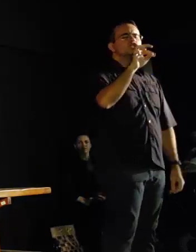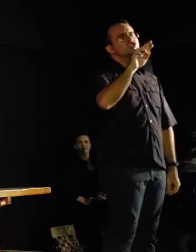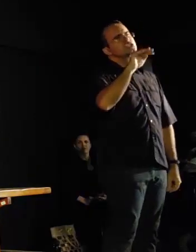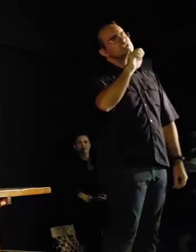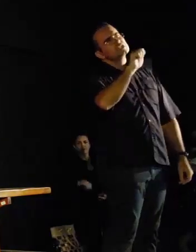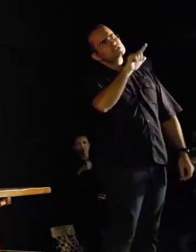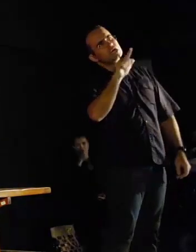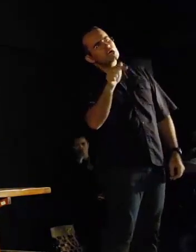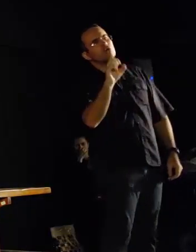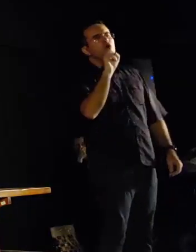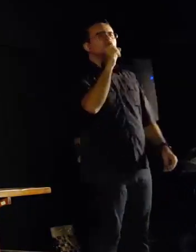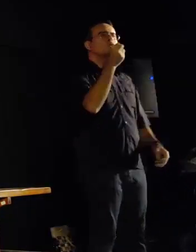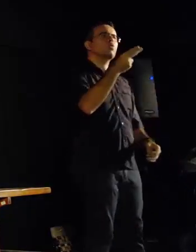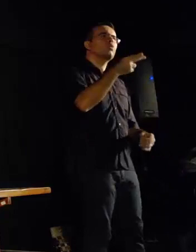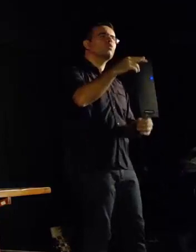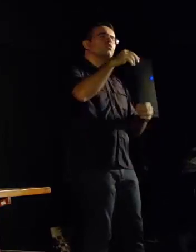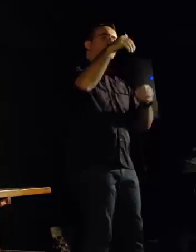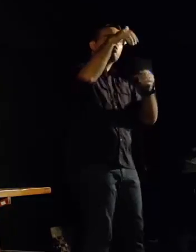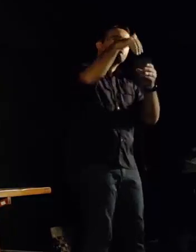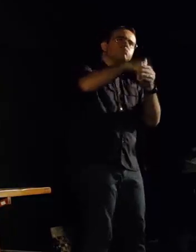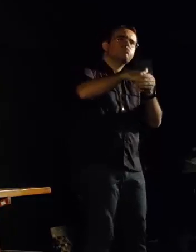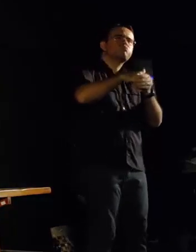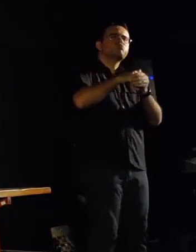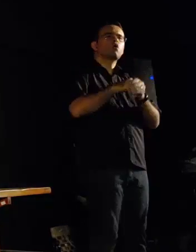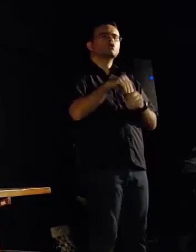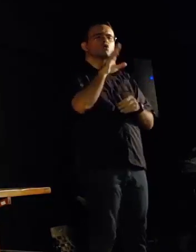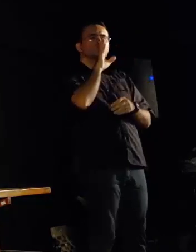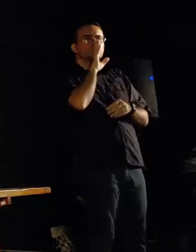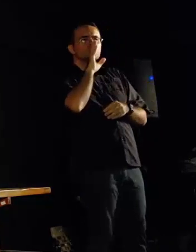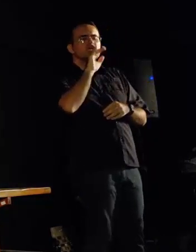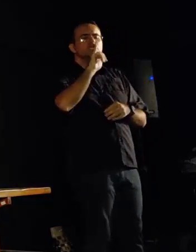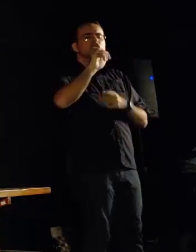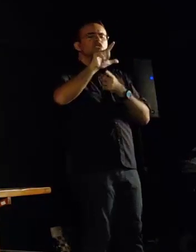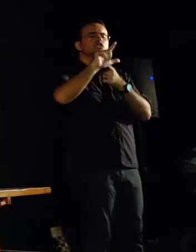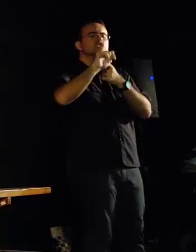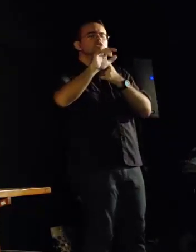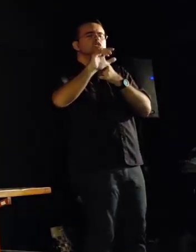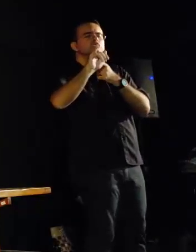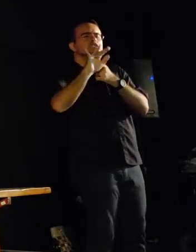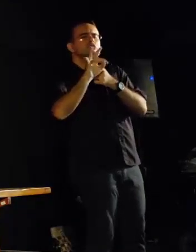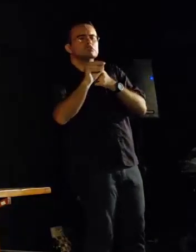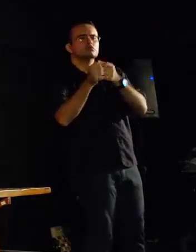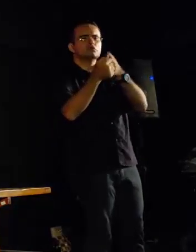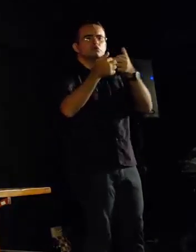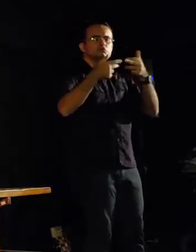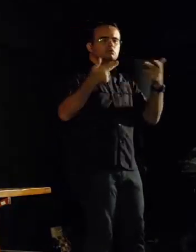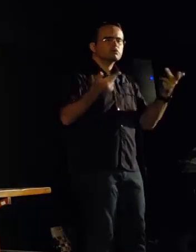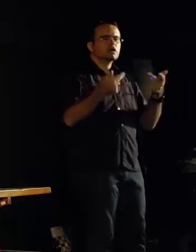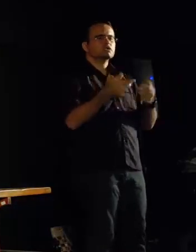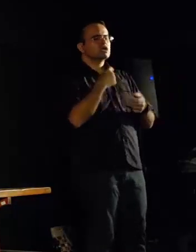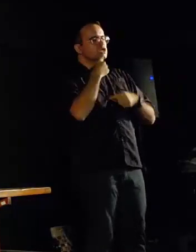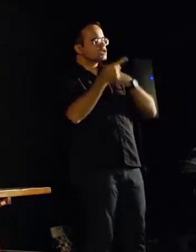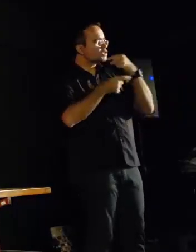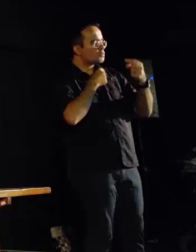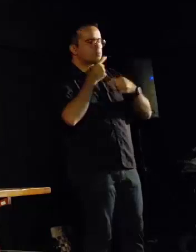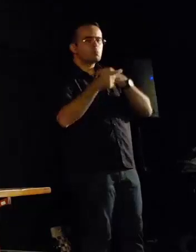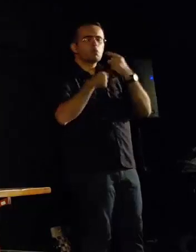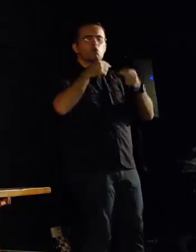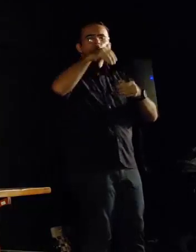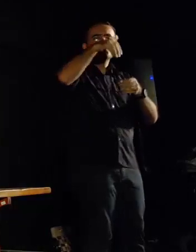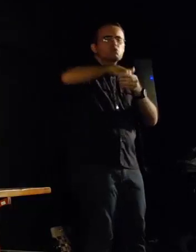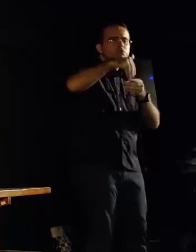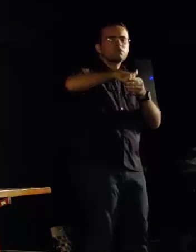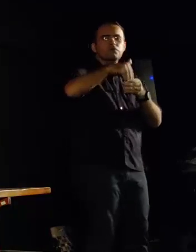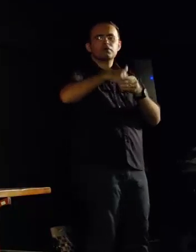voto de voto em lista? Não, o voto em lista é mais chique, porque, sei lá, tem tanto país legal que tem voto em lista, a gente não pode ter um voto em lista.